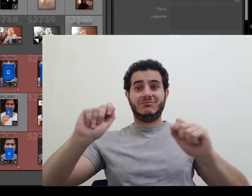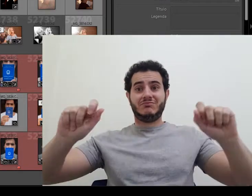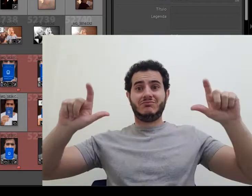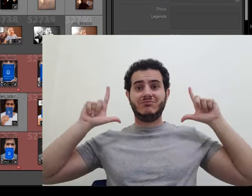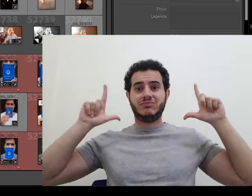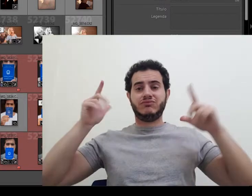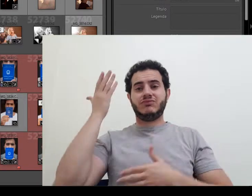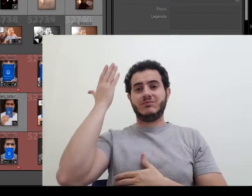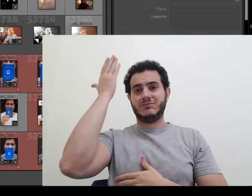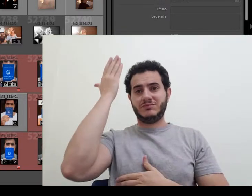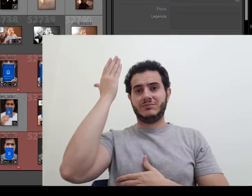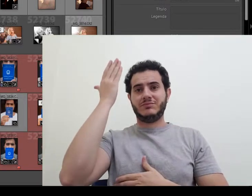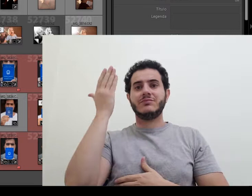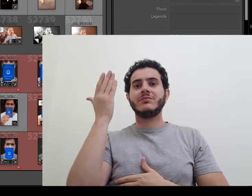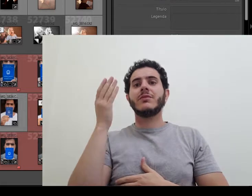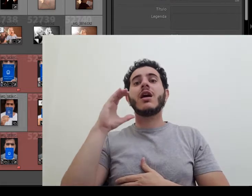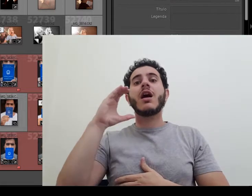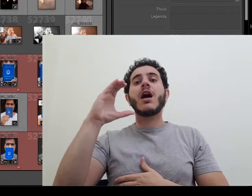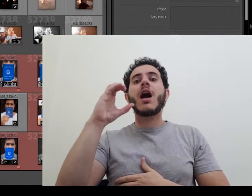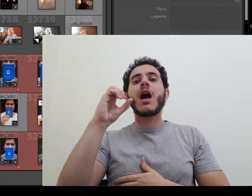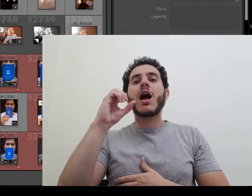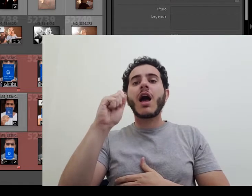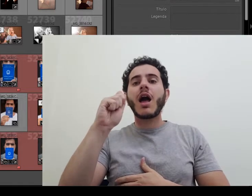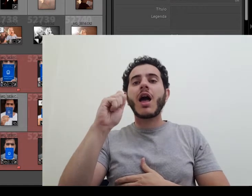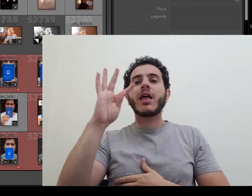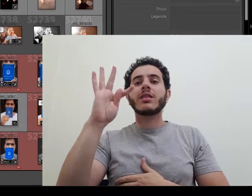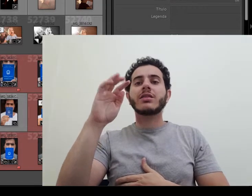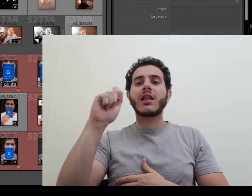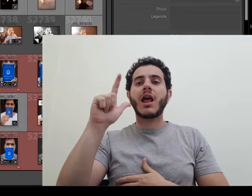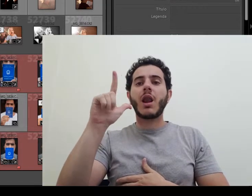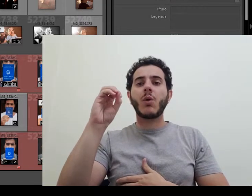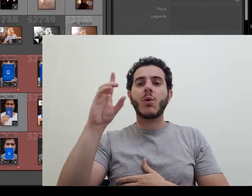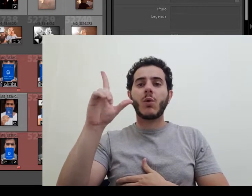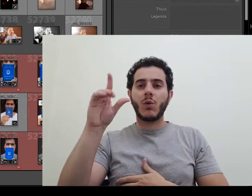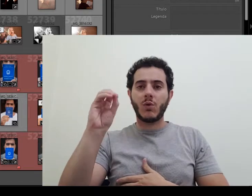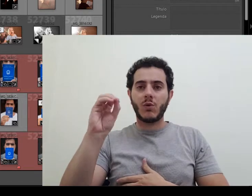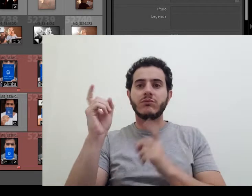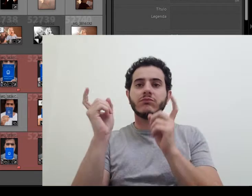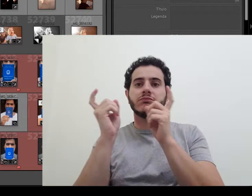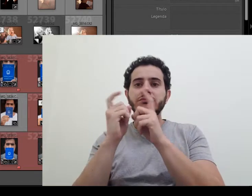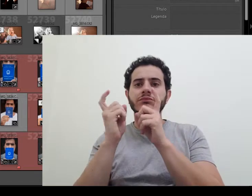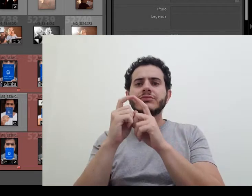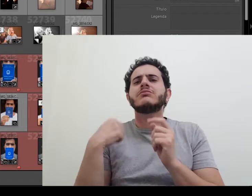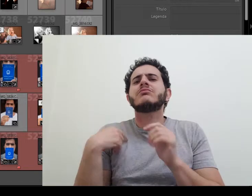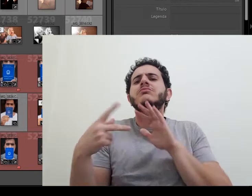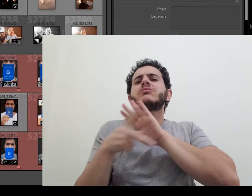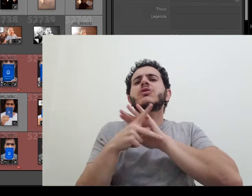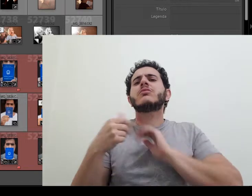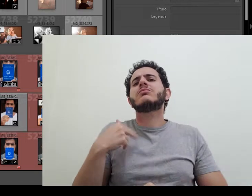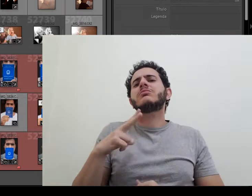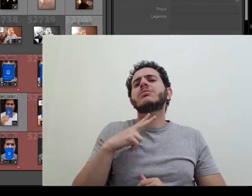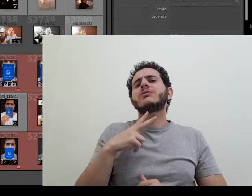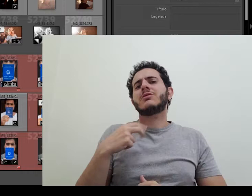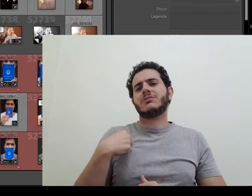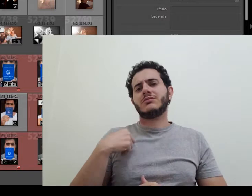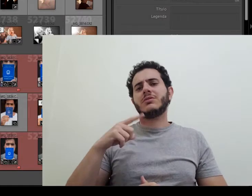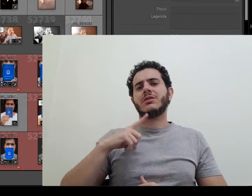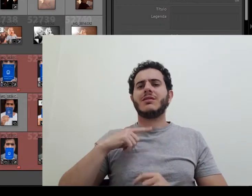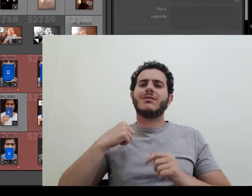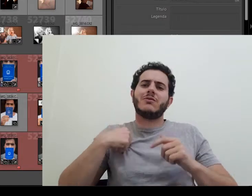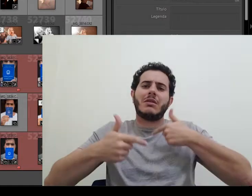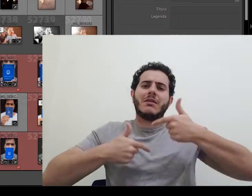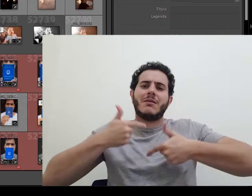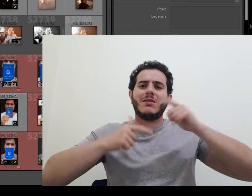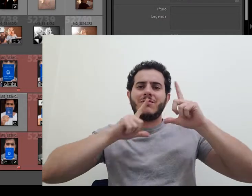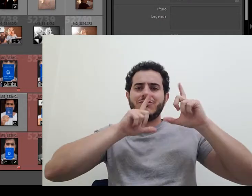um Lightroom aberto, um catálogo do Lightroom aberto aqui. É o meu catálogo pessoal, o catálogo que eu uso no meu dia a dia de trabalho como